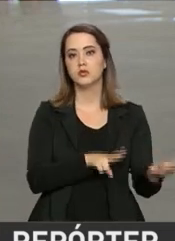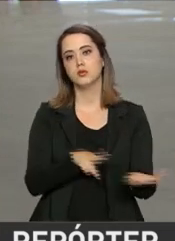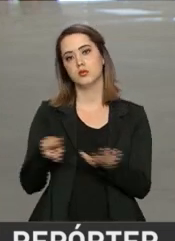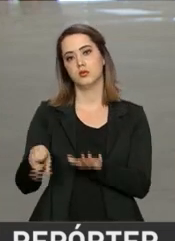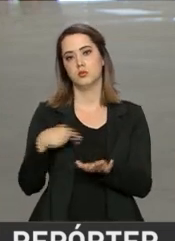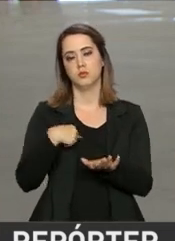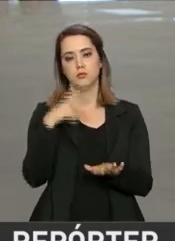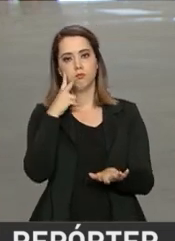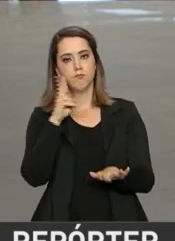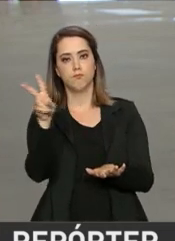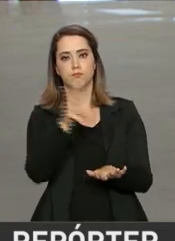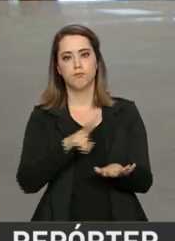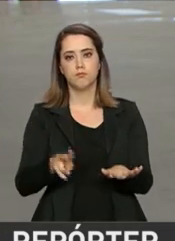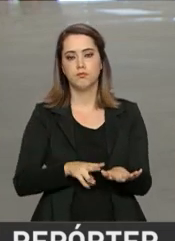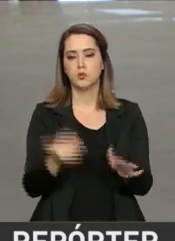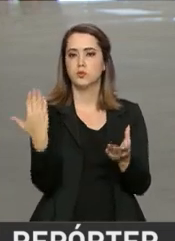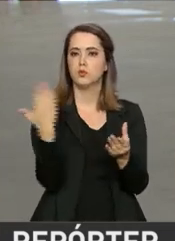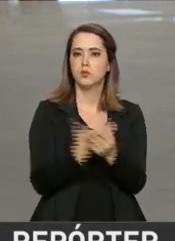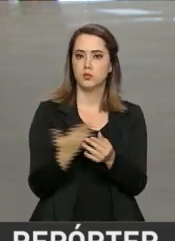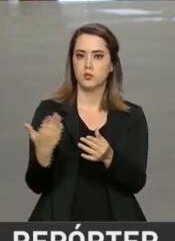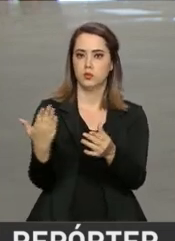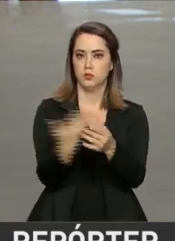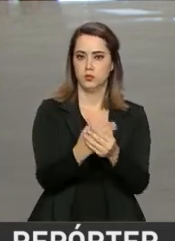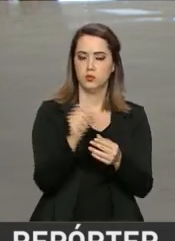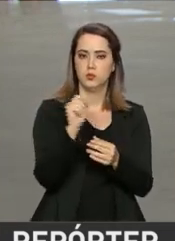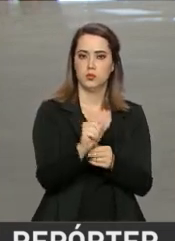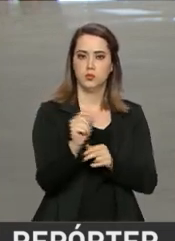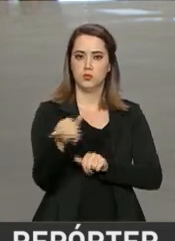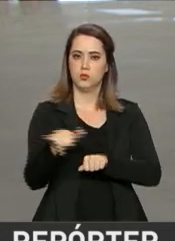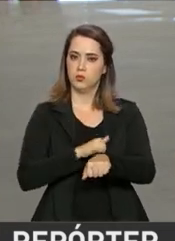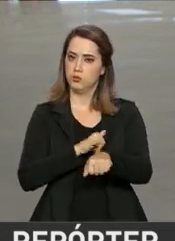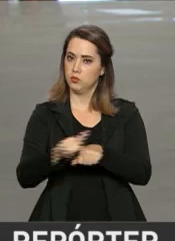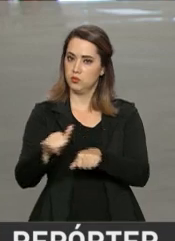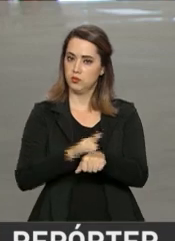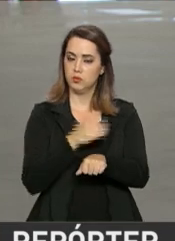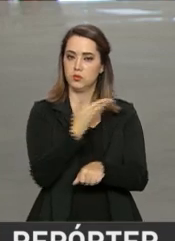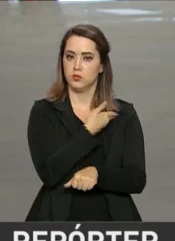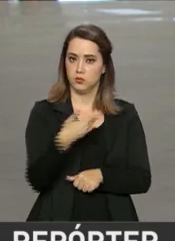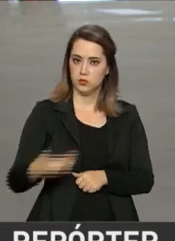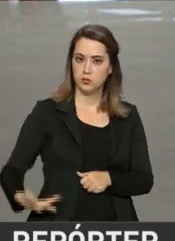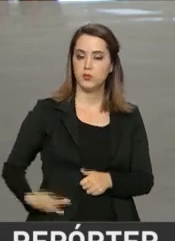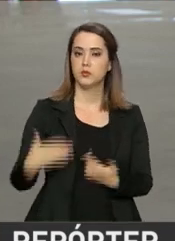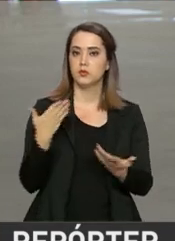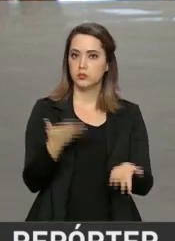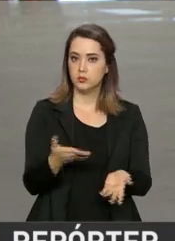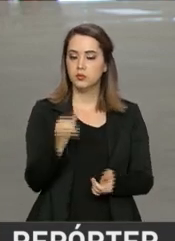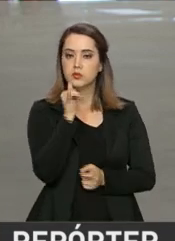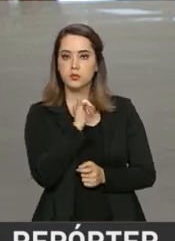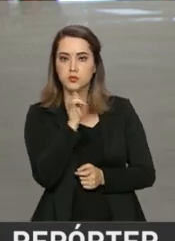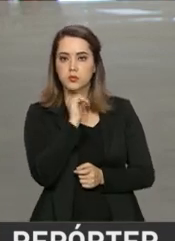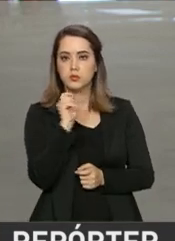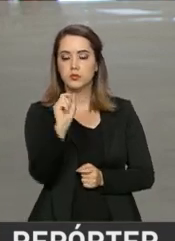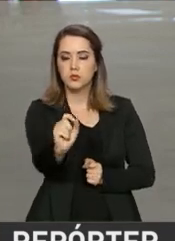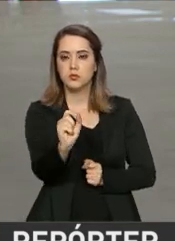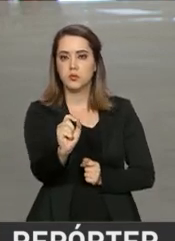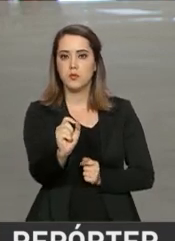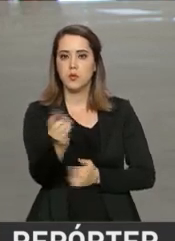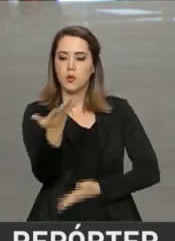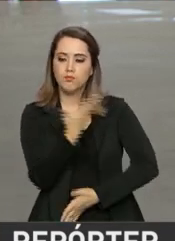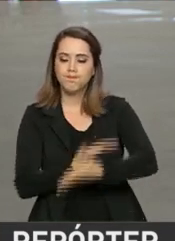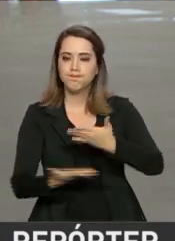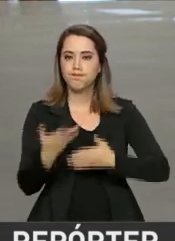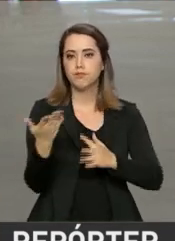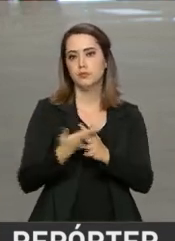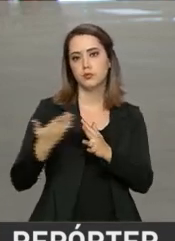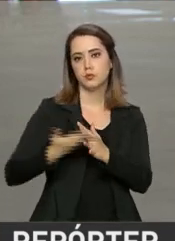análise e votação de projetos considerados estratégicos pelo governo como por exemplo aquele que renegociou